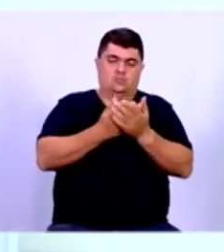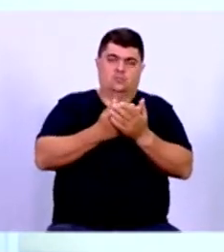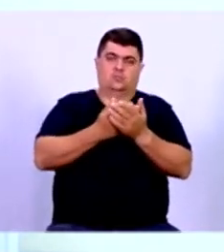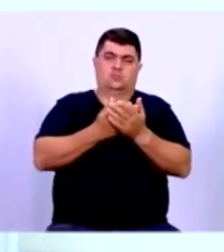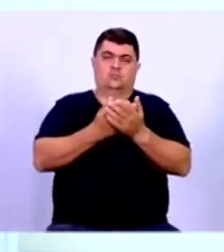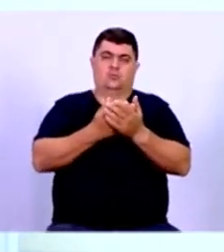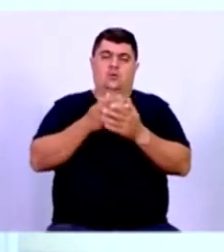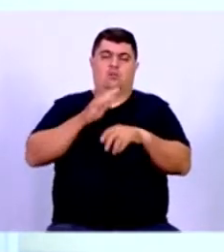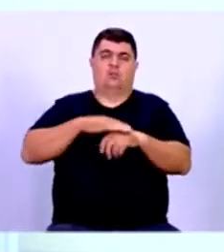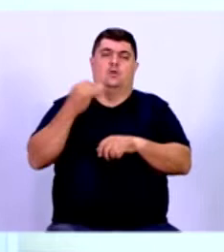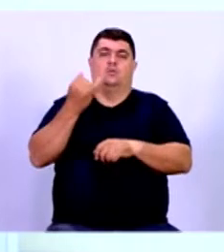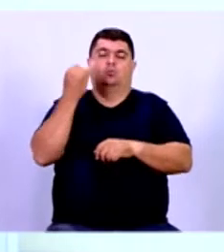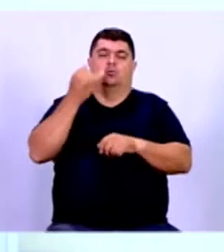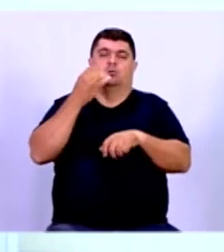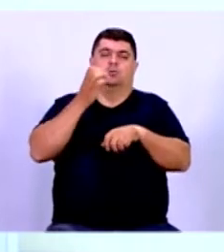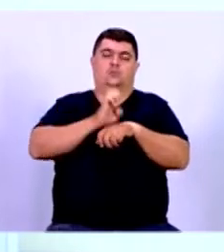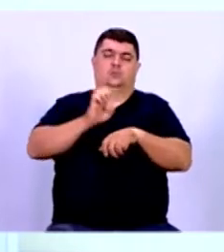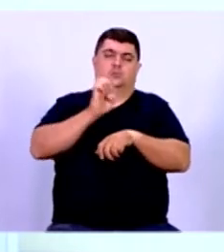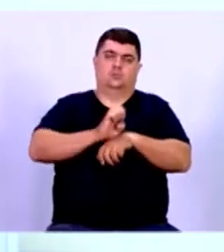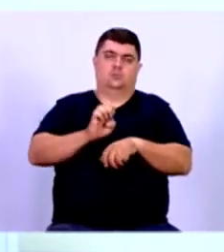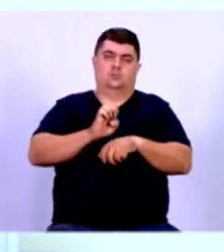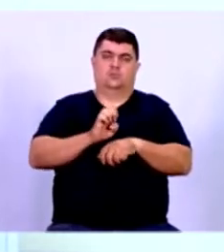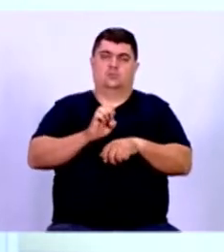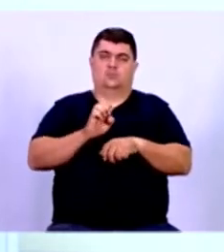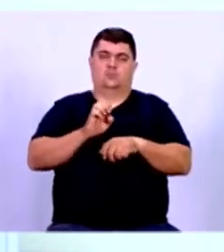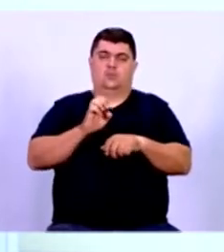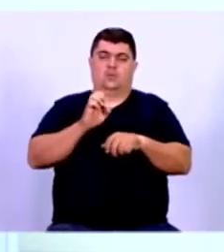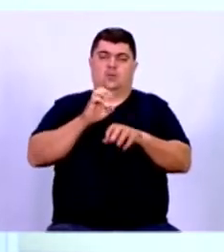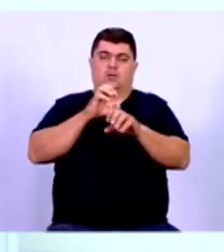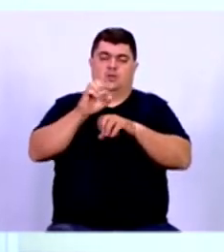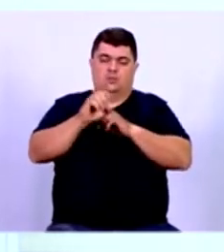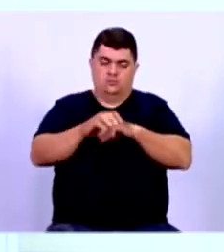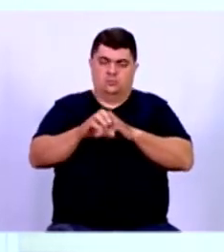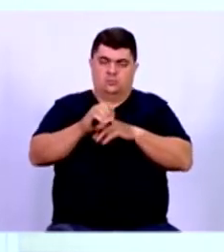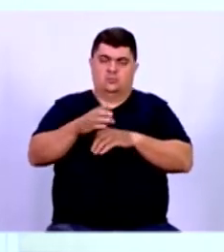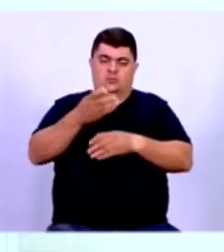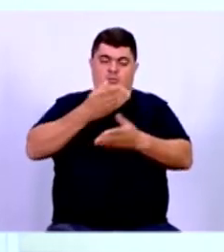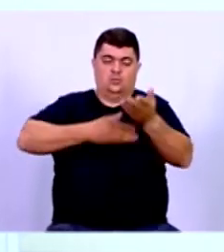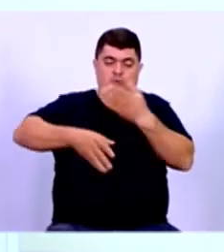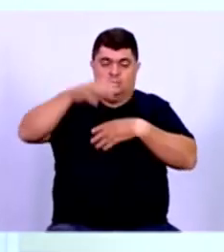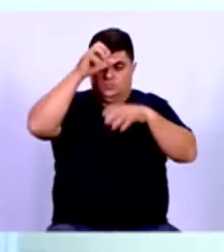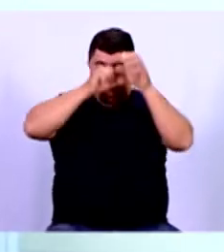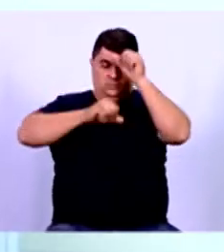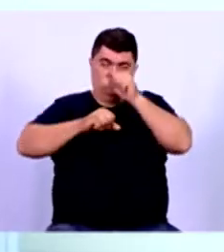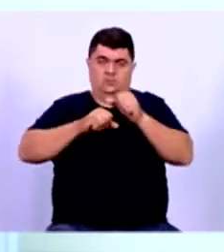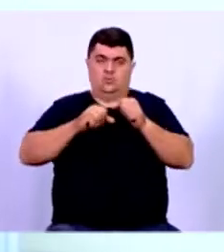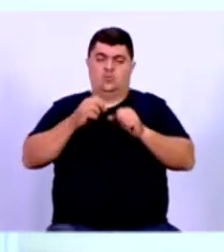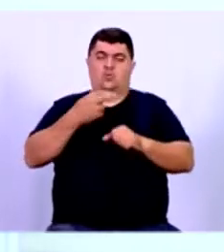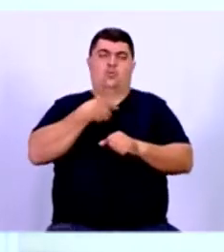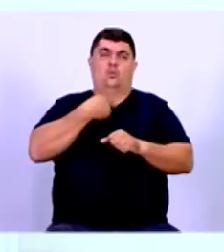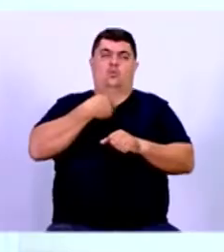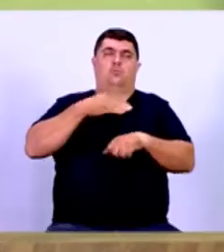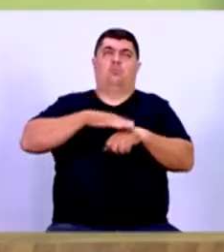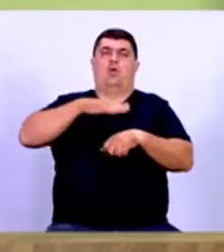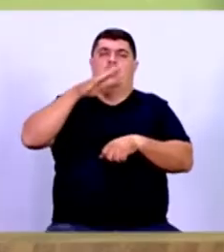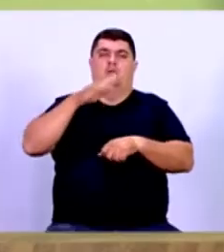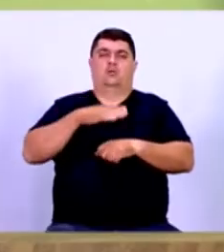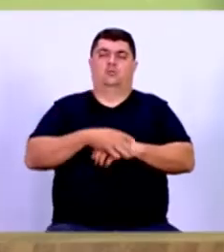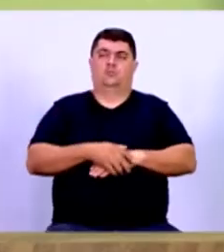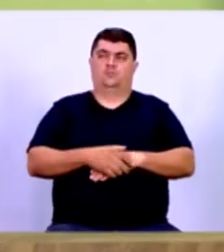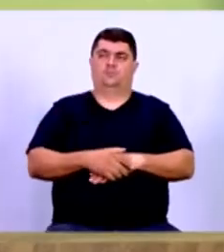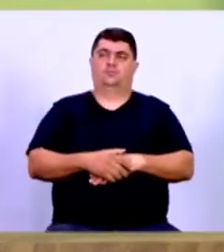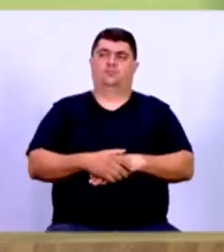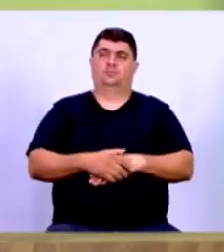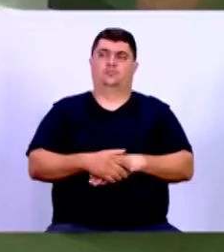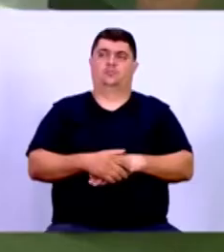que é o mais importante no estágio. Então, o ensino e a aprendizagem. Então, por isso que ele não pode fazer mais do que essa carga horária. Ok,